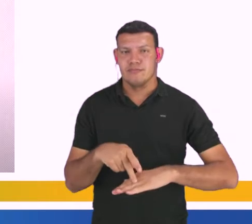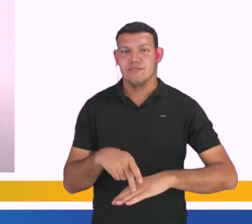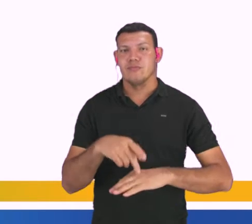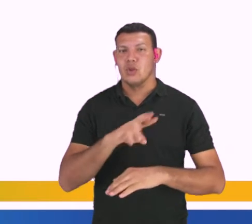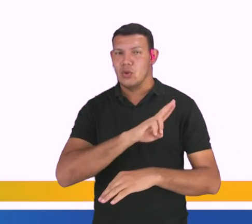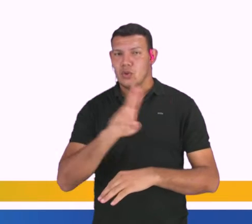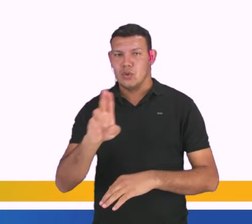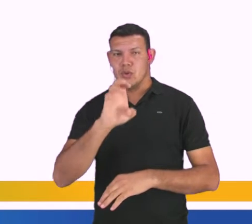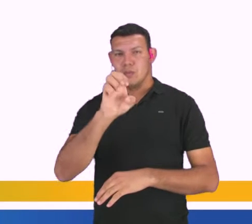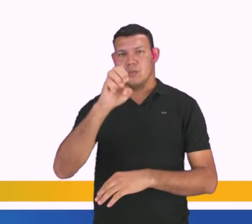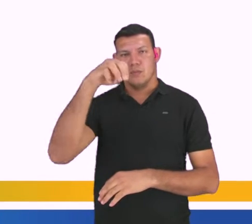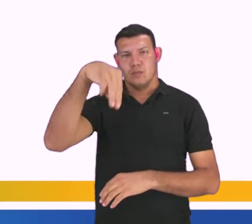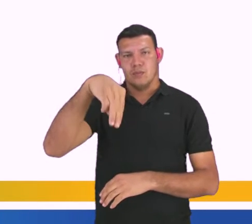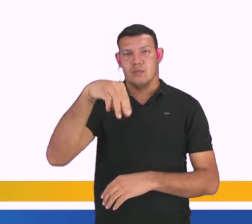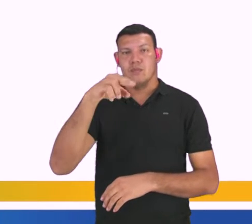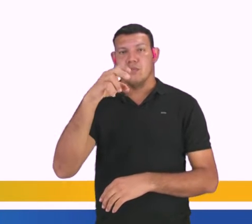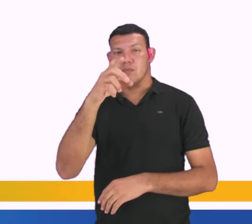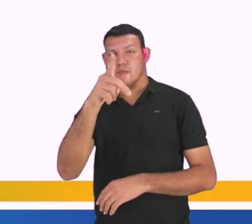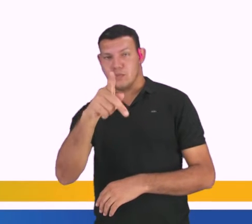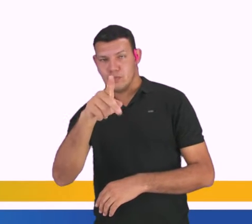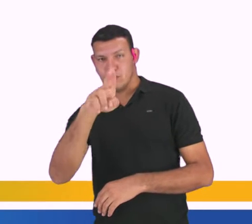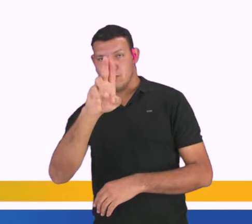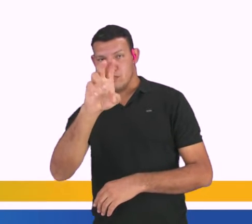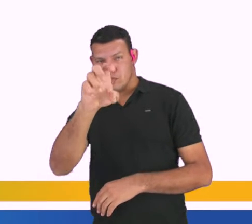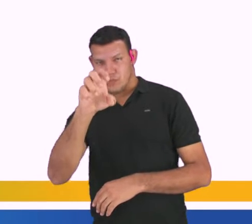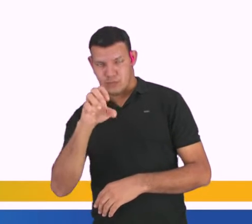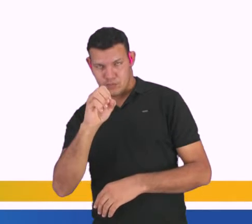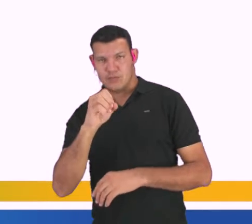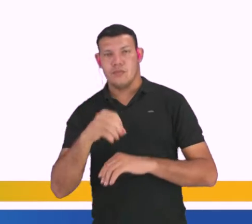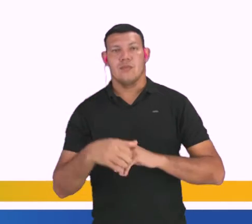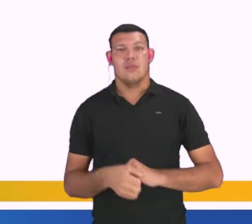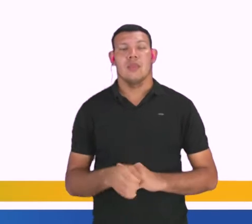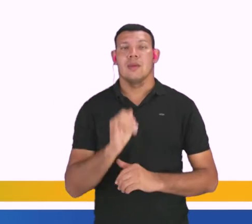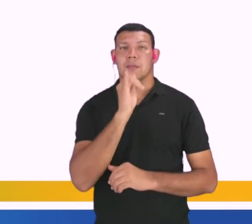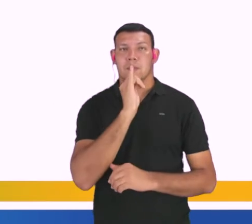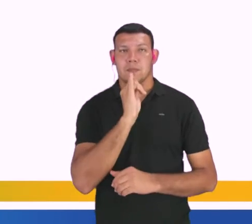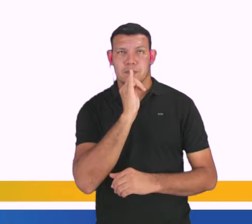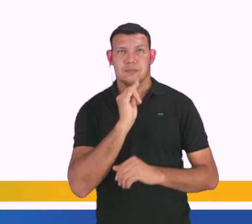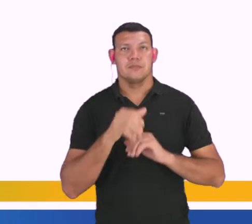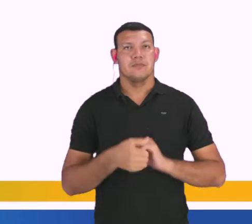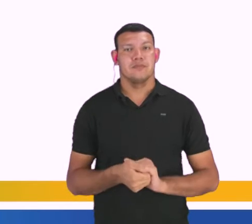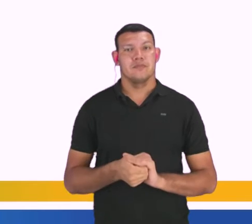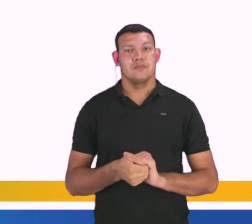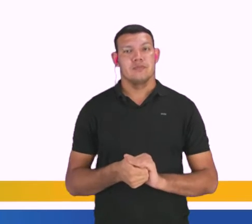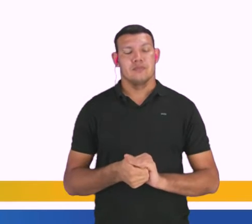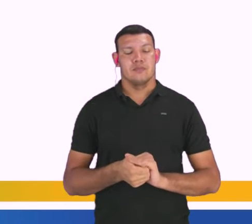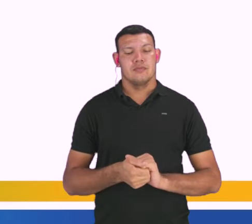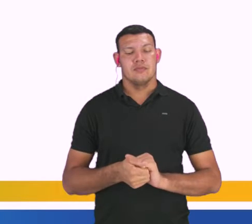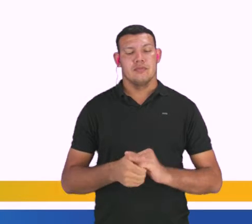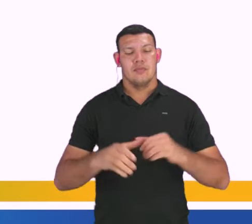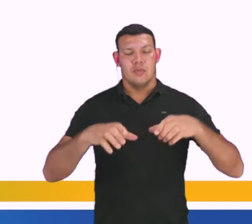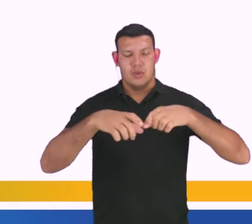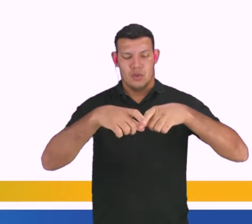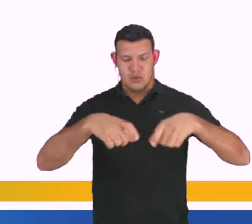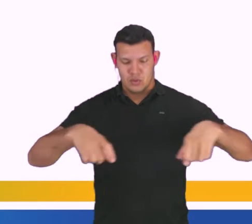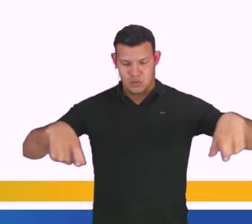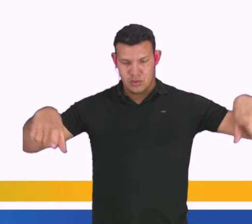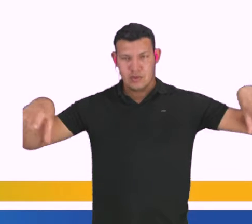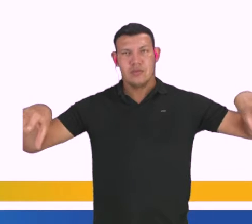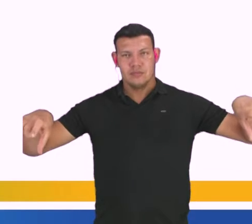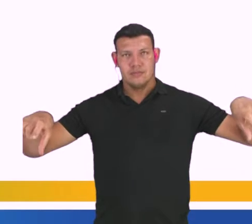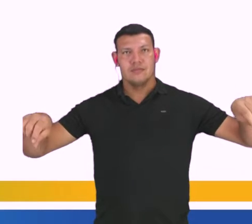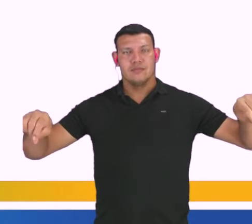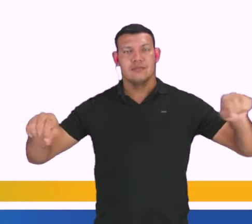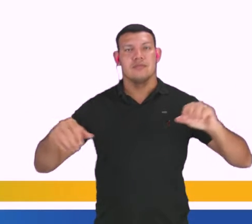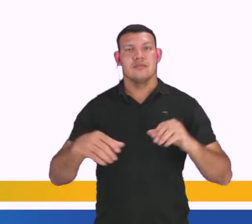de empuxo. Então, primeiro eu trouxe aqui um exemplo. Se você verificar aí, tem uma banheira. Nessa banheira tem uma massa.